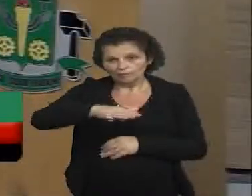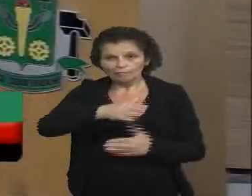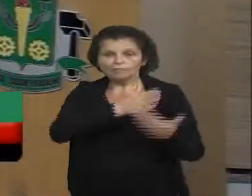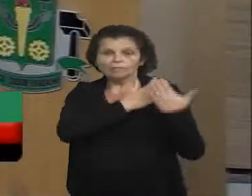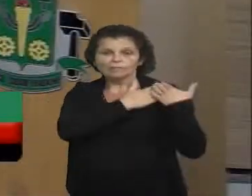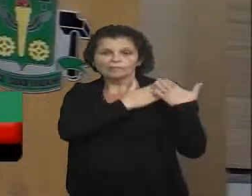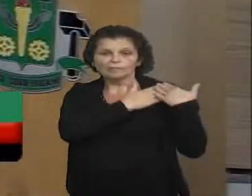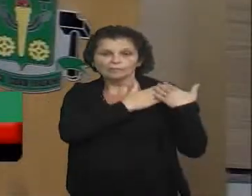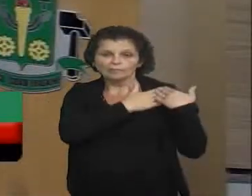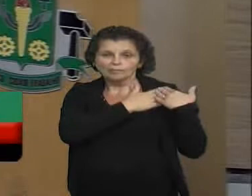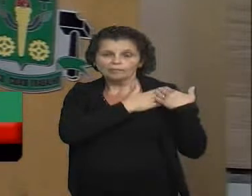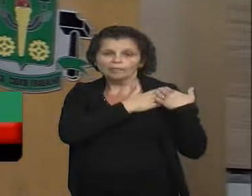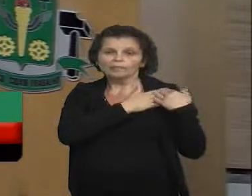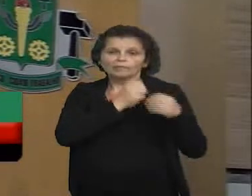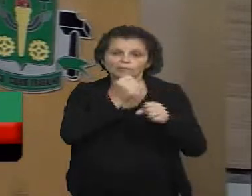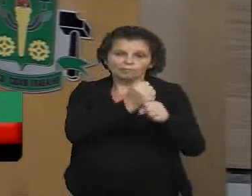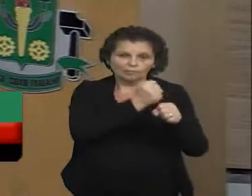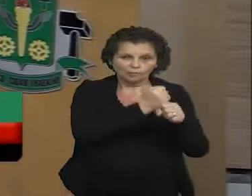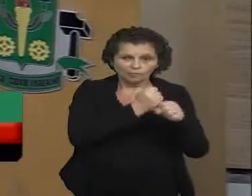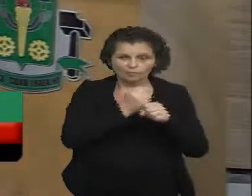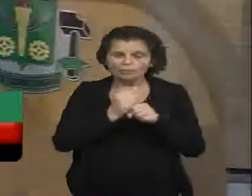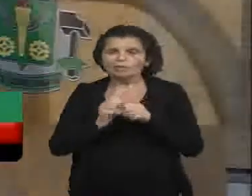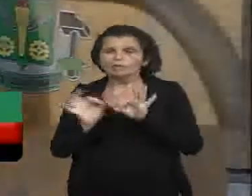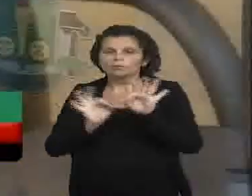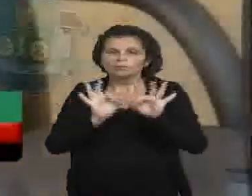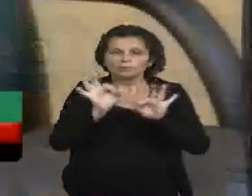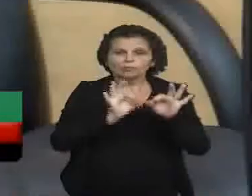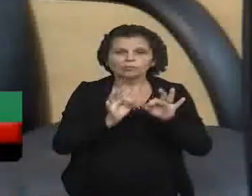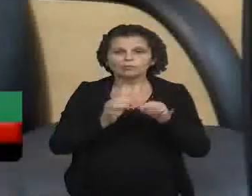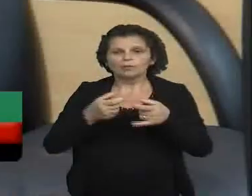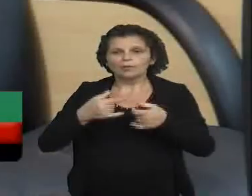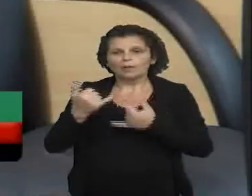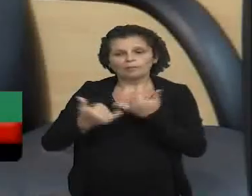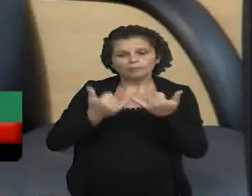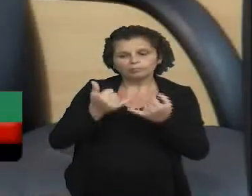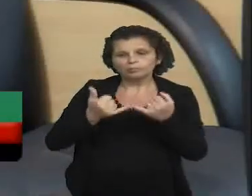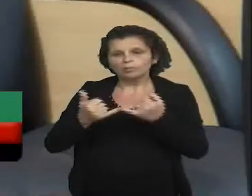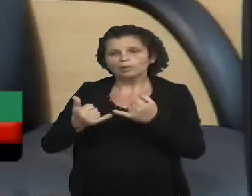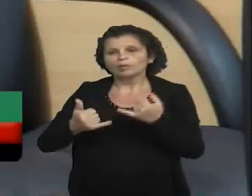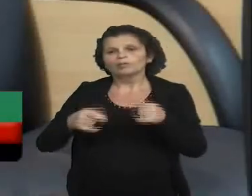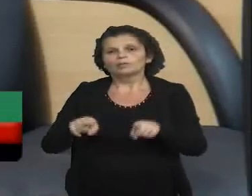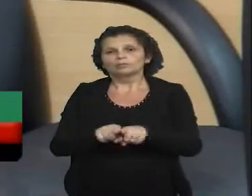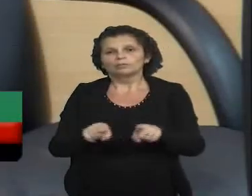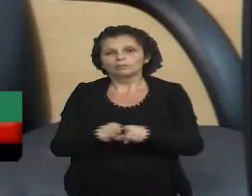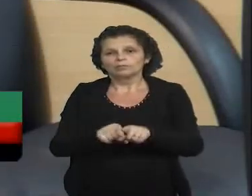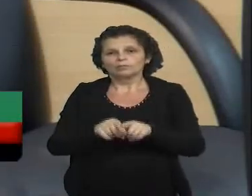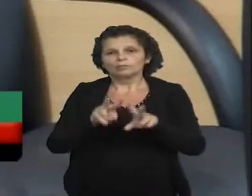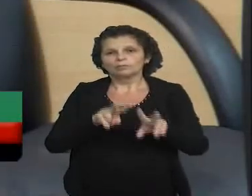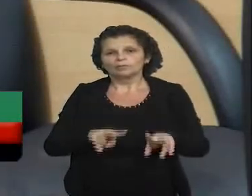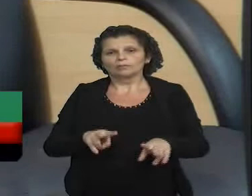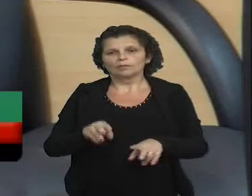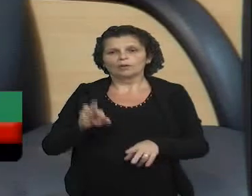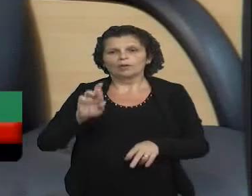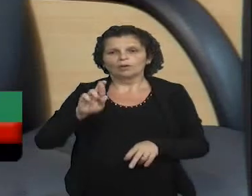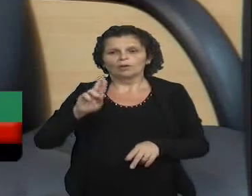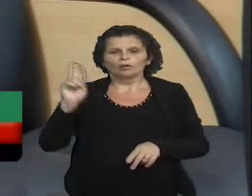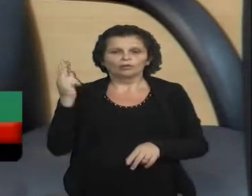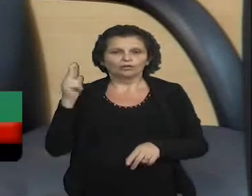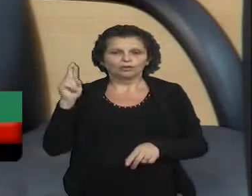setor competente de serviços e obras implantação de playground à rua Goiânia, número 28, Jardim